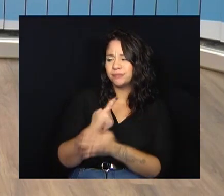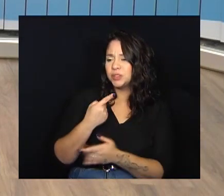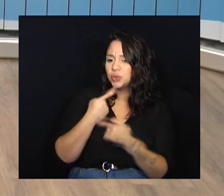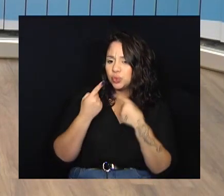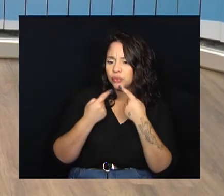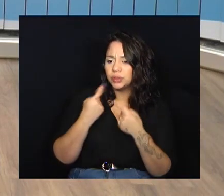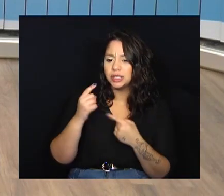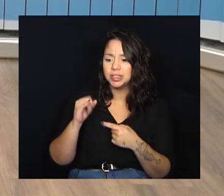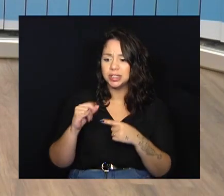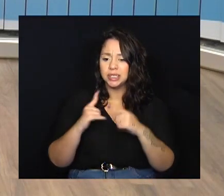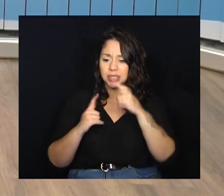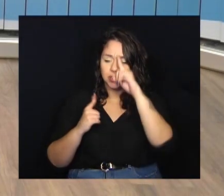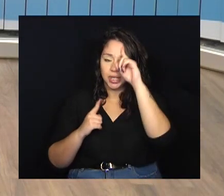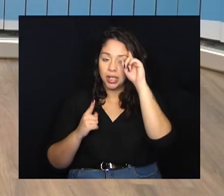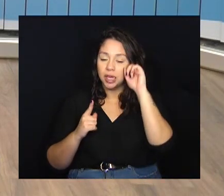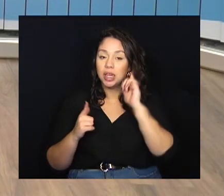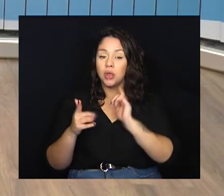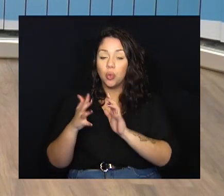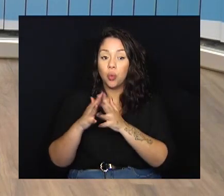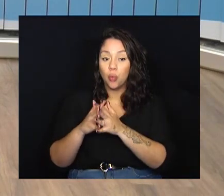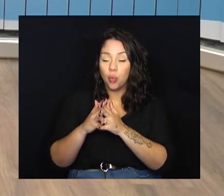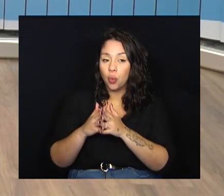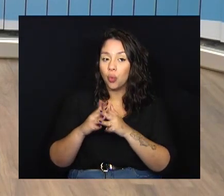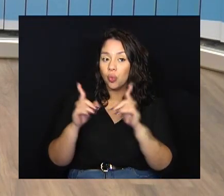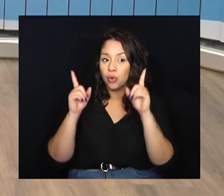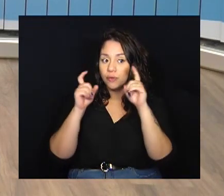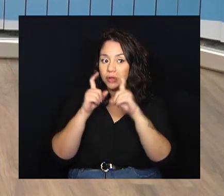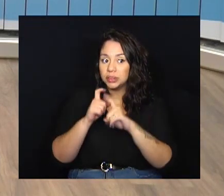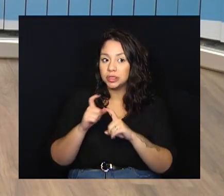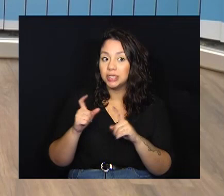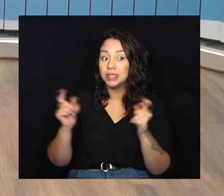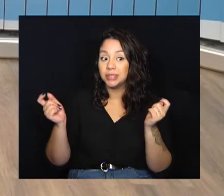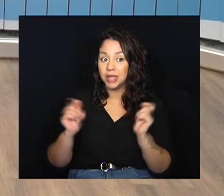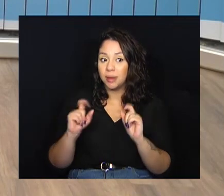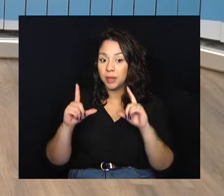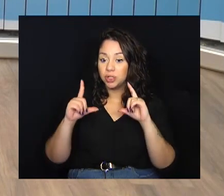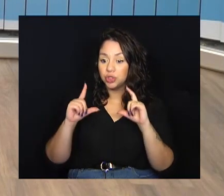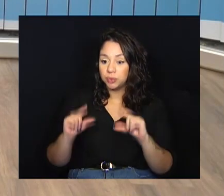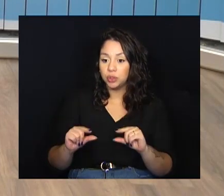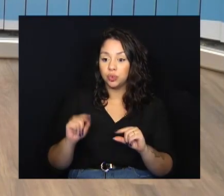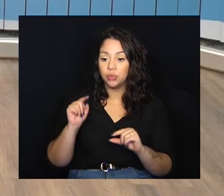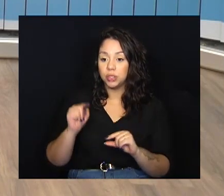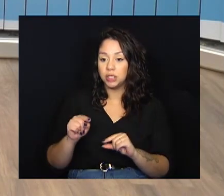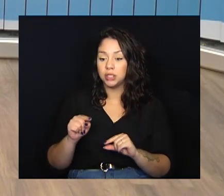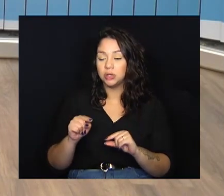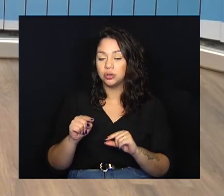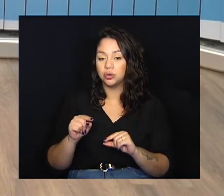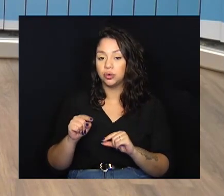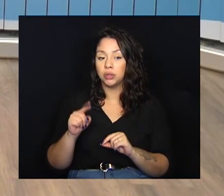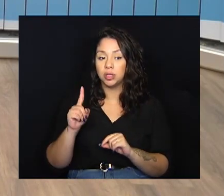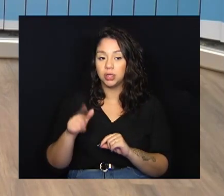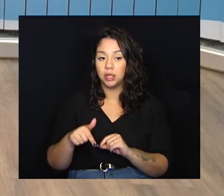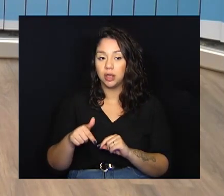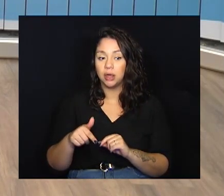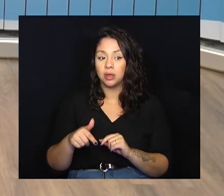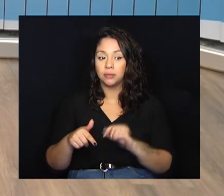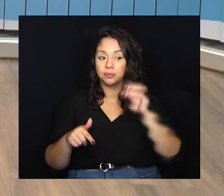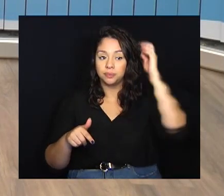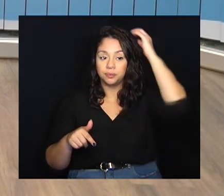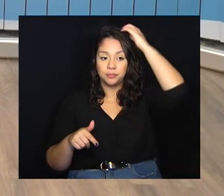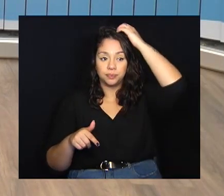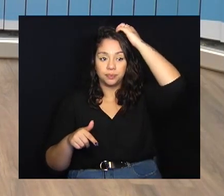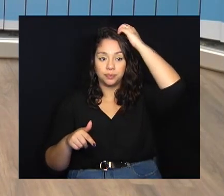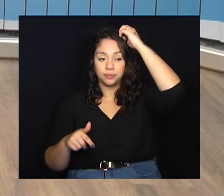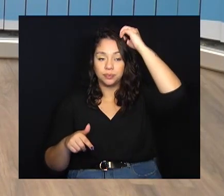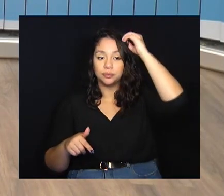dessas possíveis complicações é possível Minimizar esses efeitos é levando em consideração tem estilo de